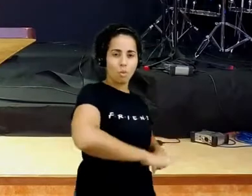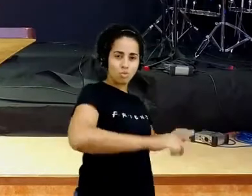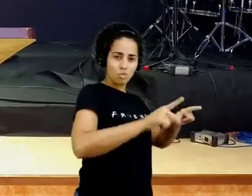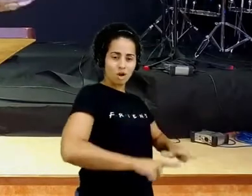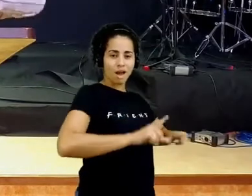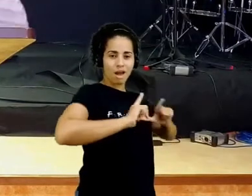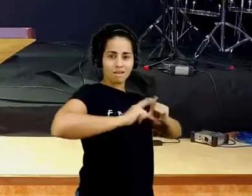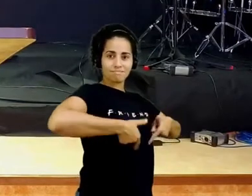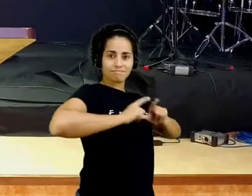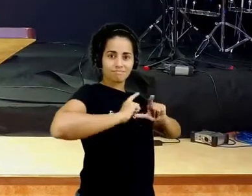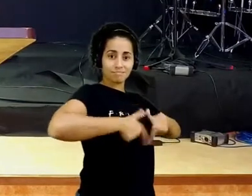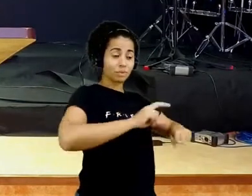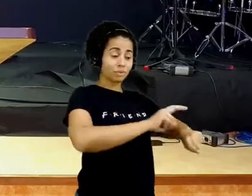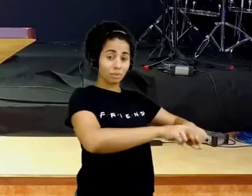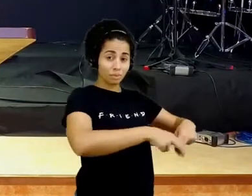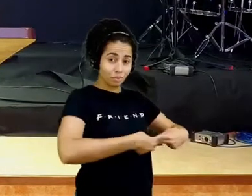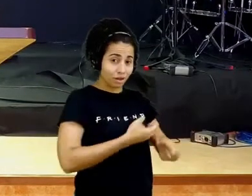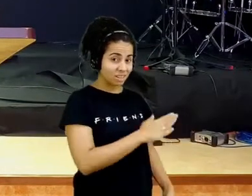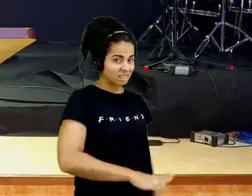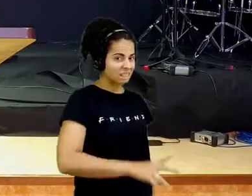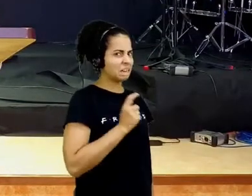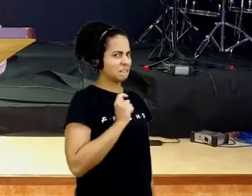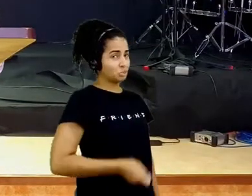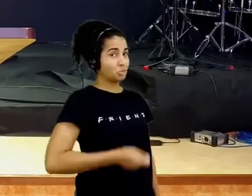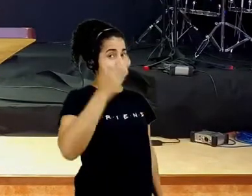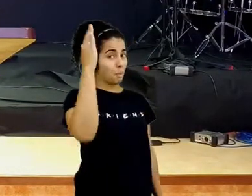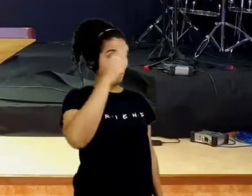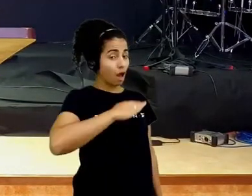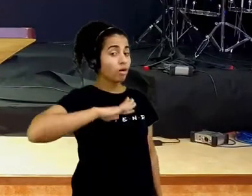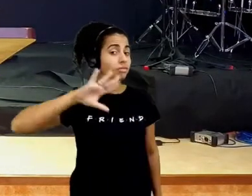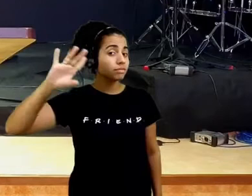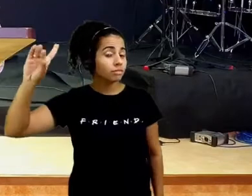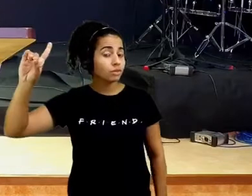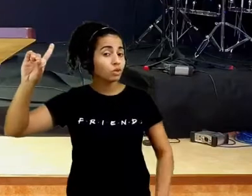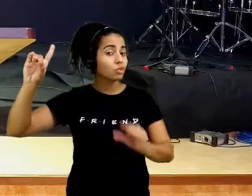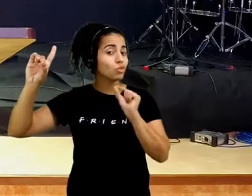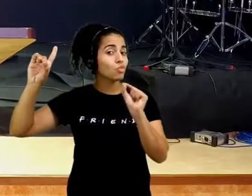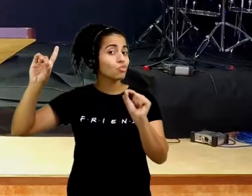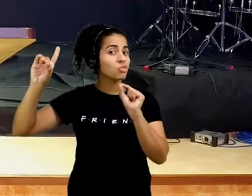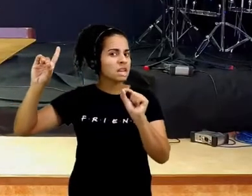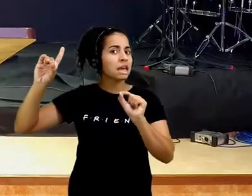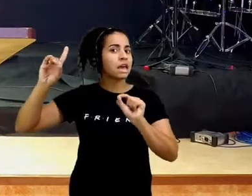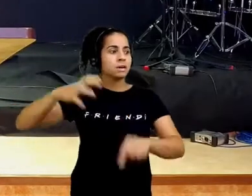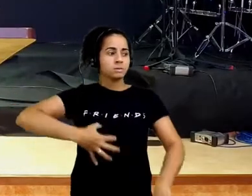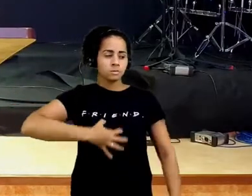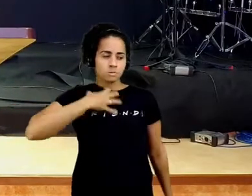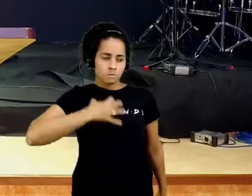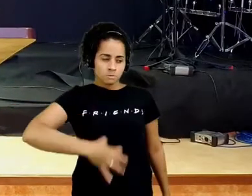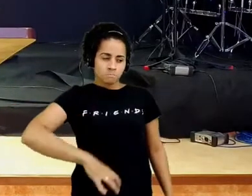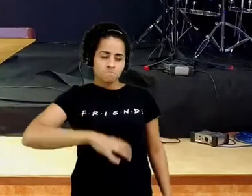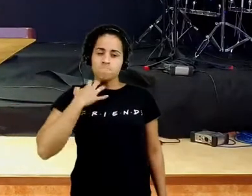por causa das atitudes de Israel, Deus, a ira do Senhor